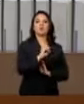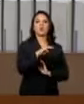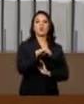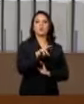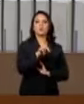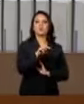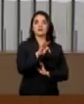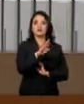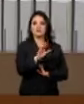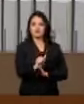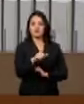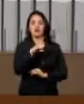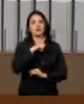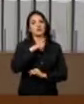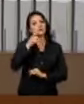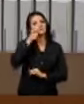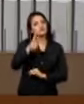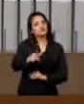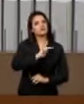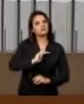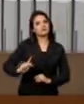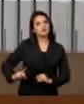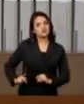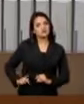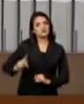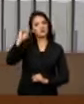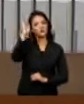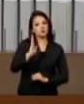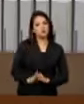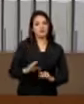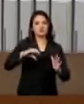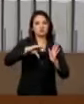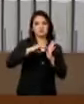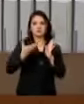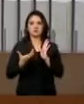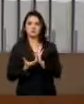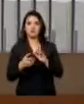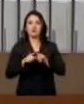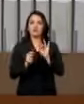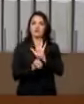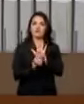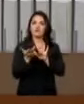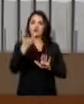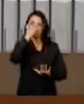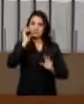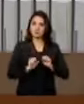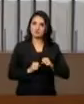presidente da República, interessado, Congresso Nacional e vários amici curiae.